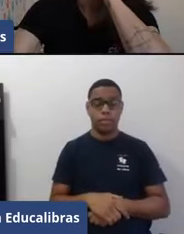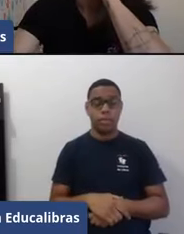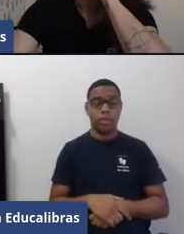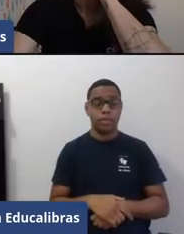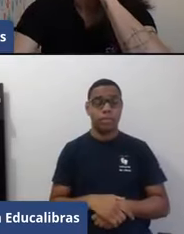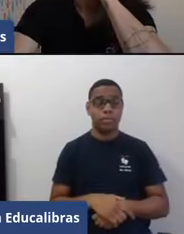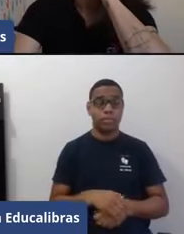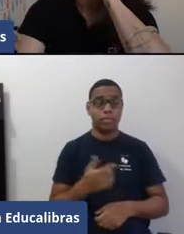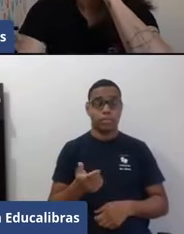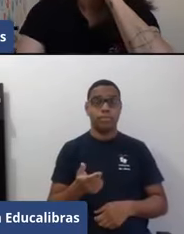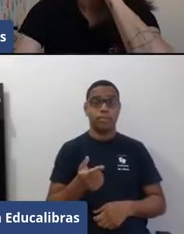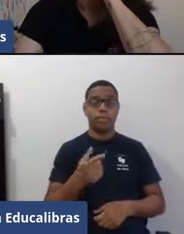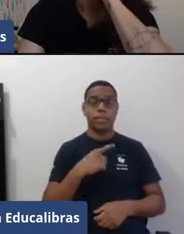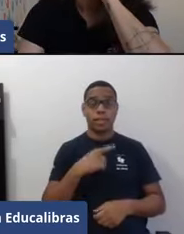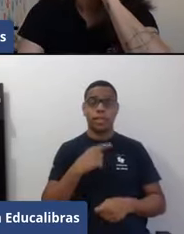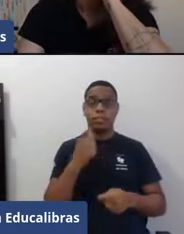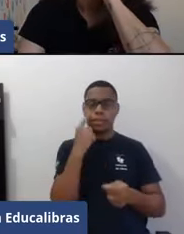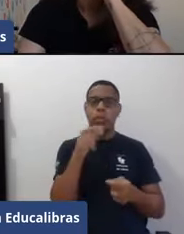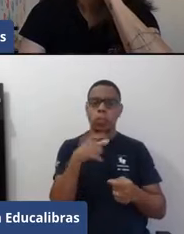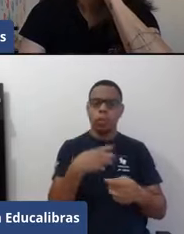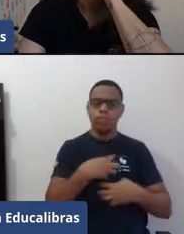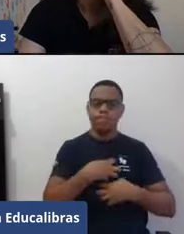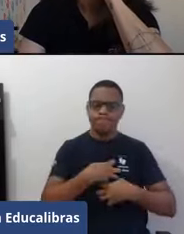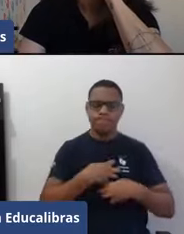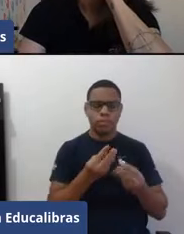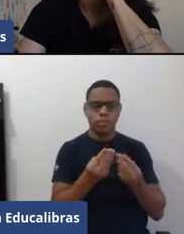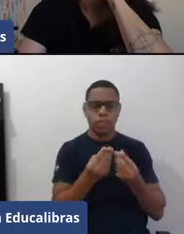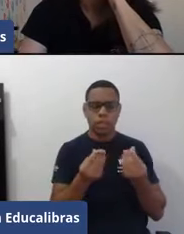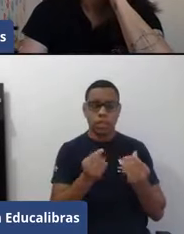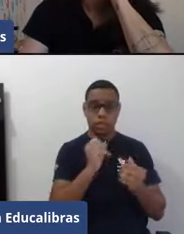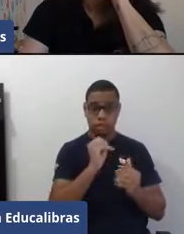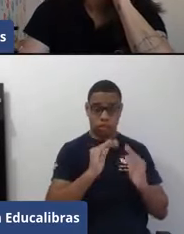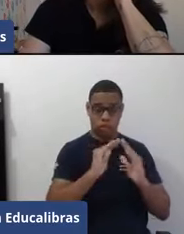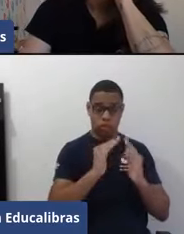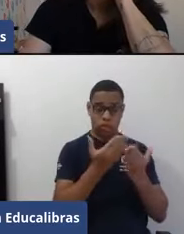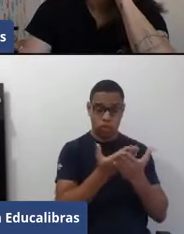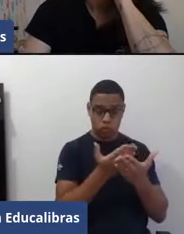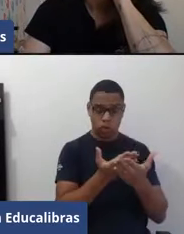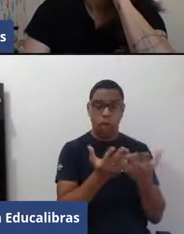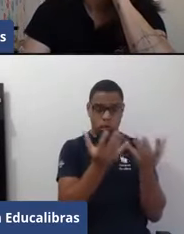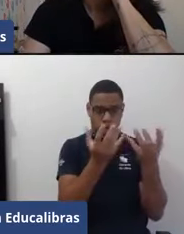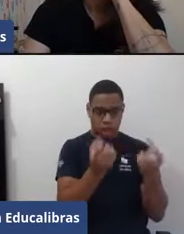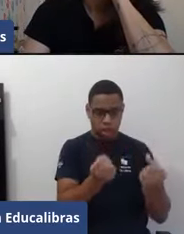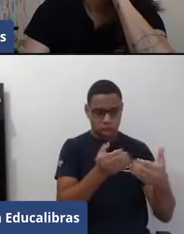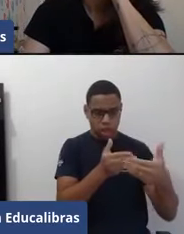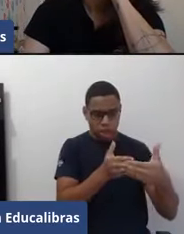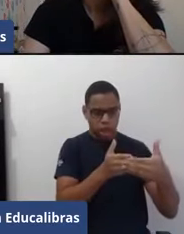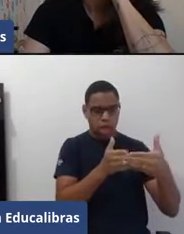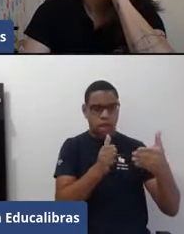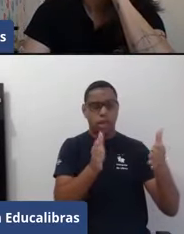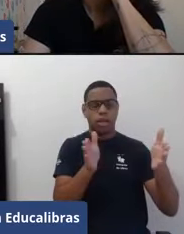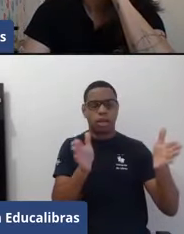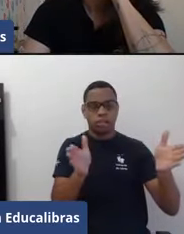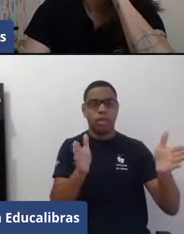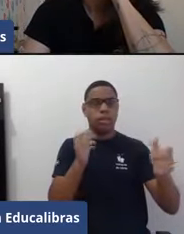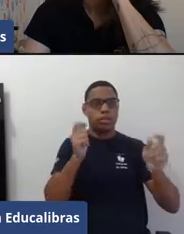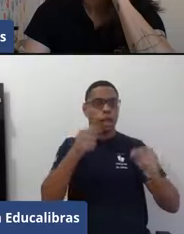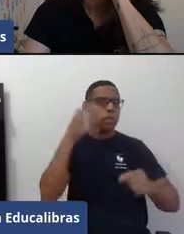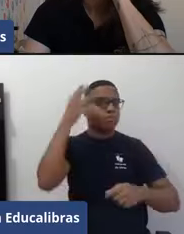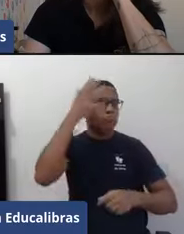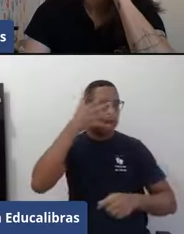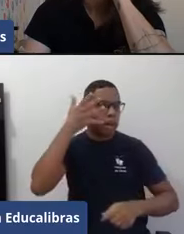eles têm sensibilidade. A partir do momento que a escola abre um espaço para que a mãe faça uma palestra e